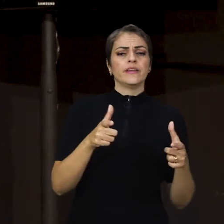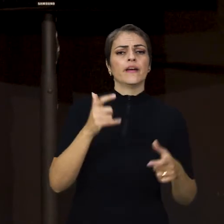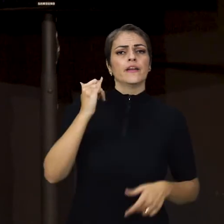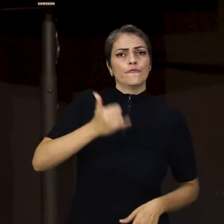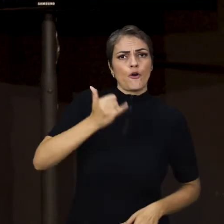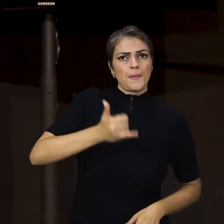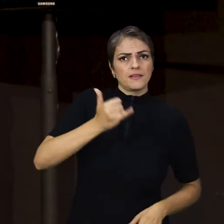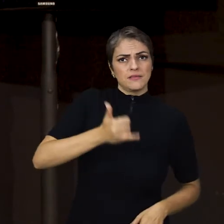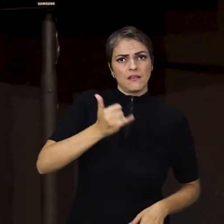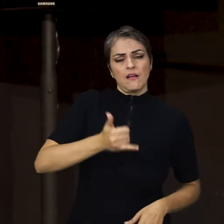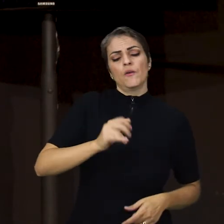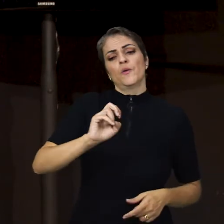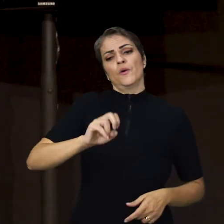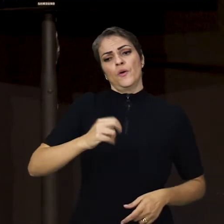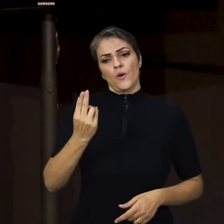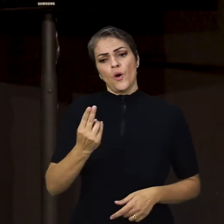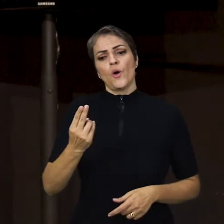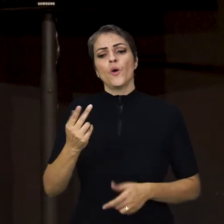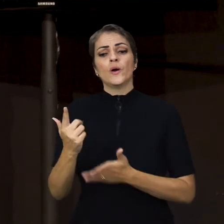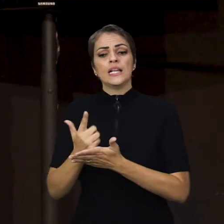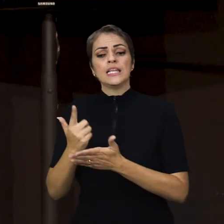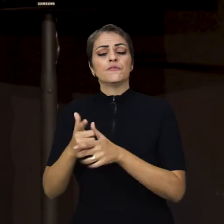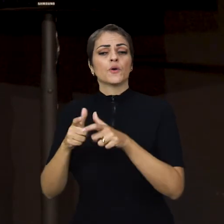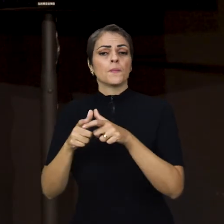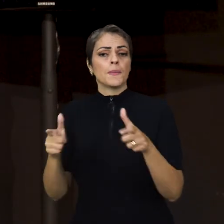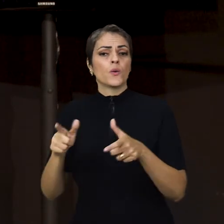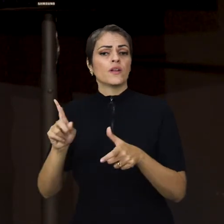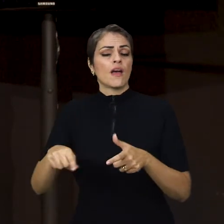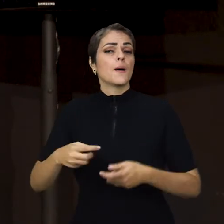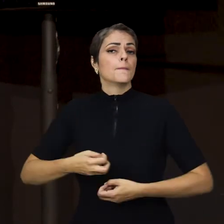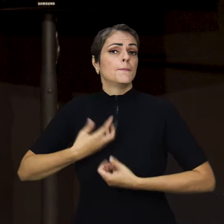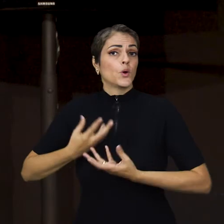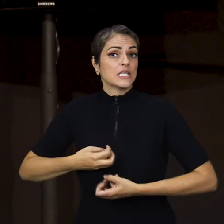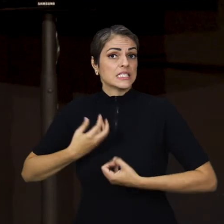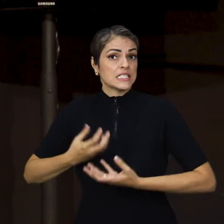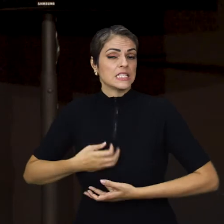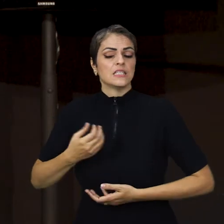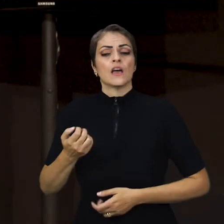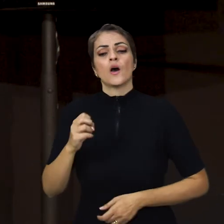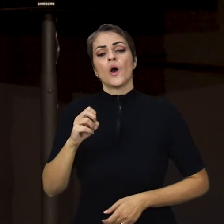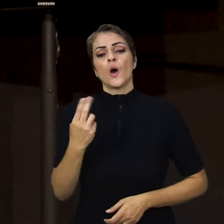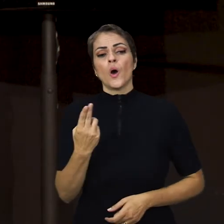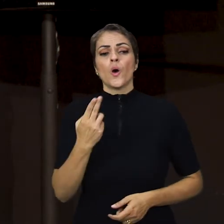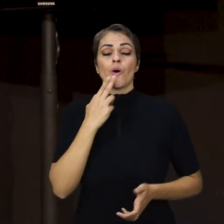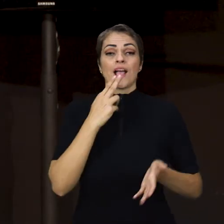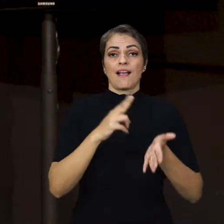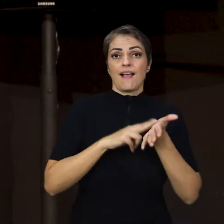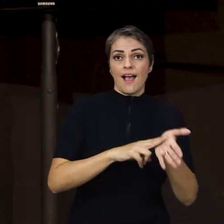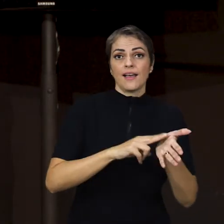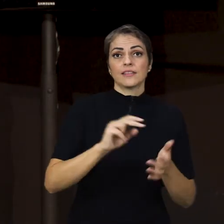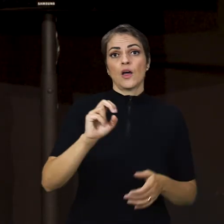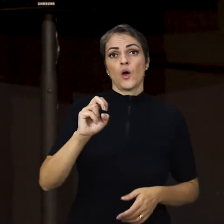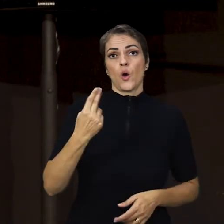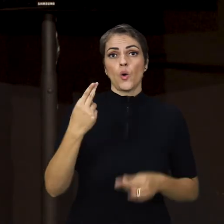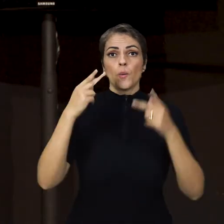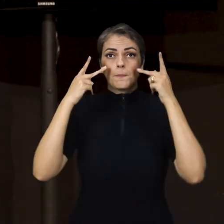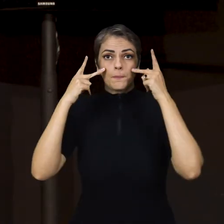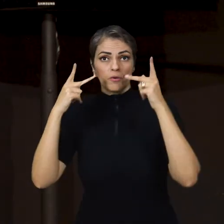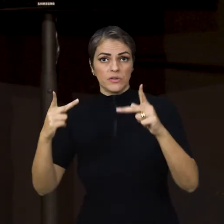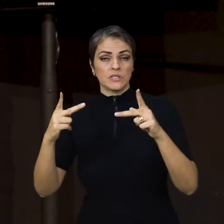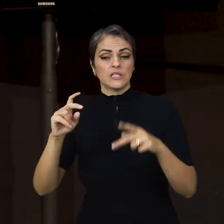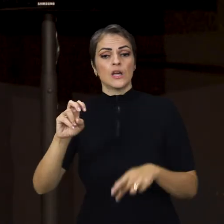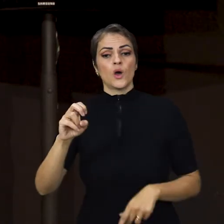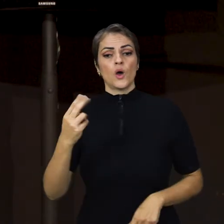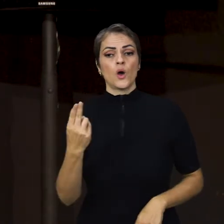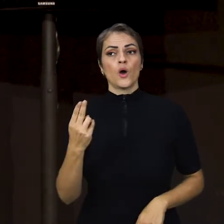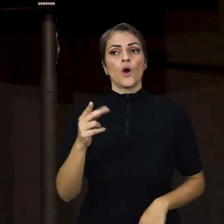temos livros compostos majoritariamente por poesia. Nós temos cartas, nós temos profecias, nós temos